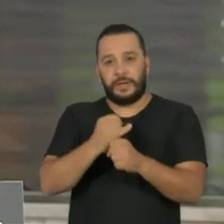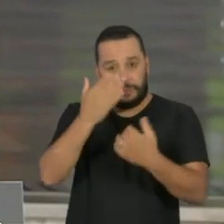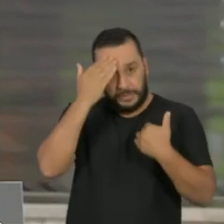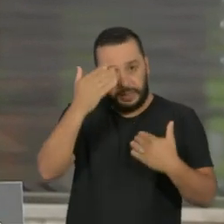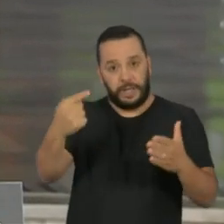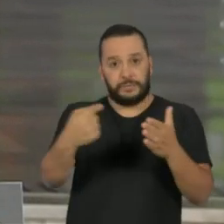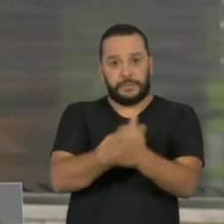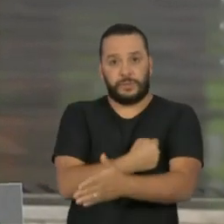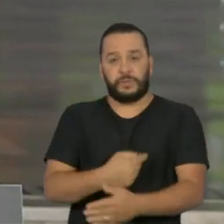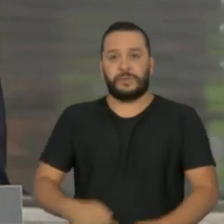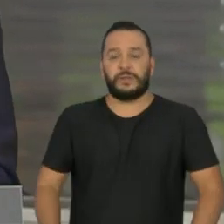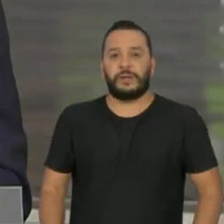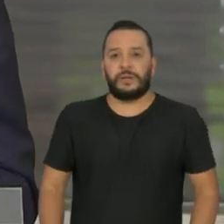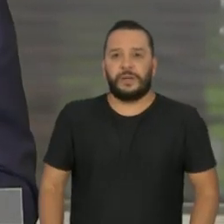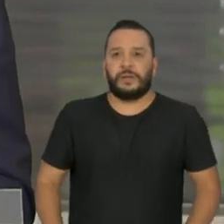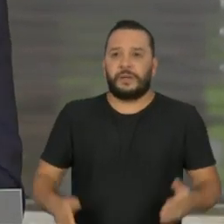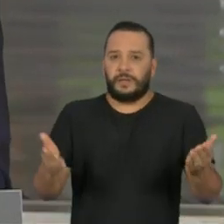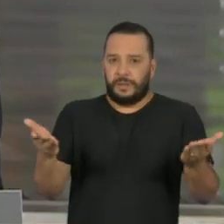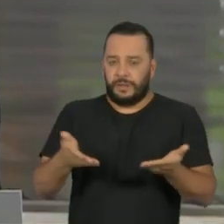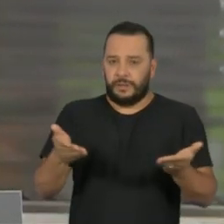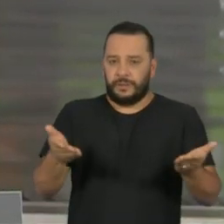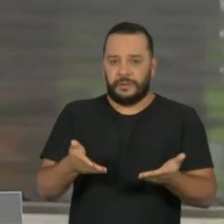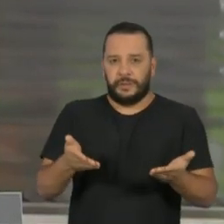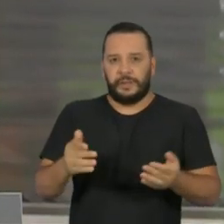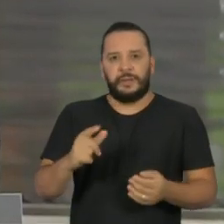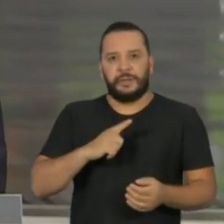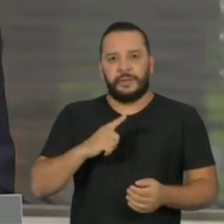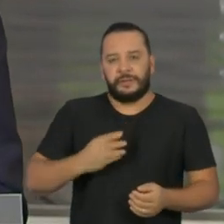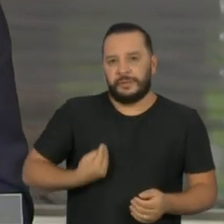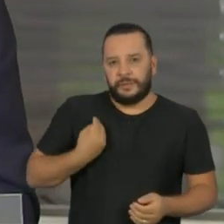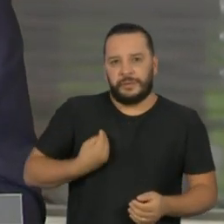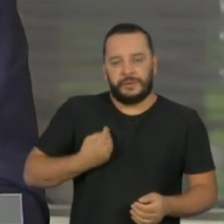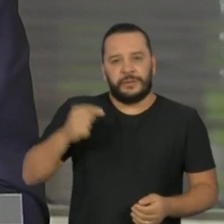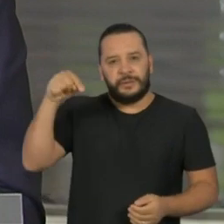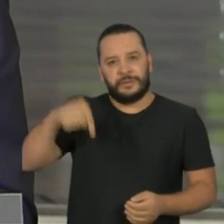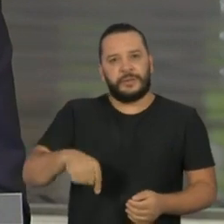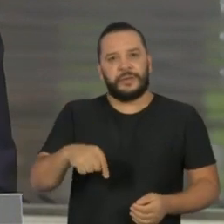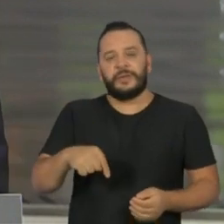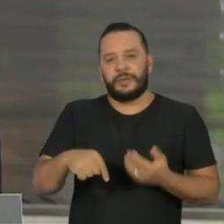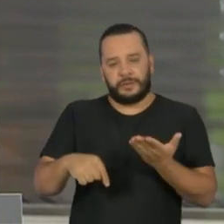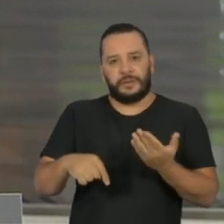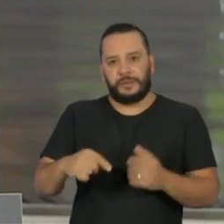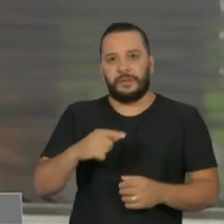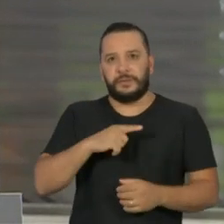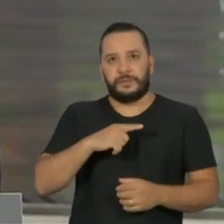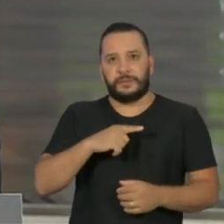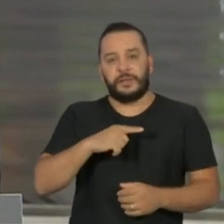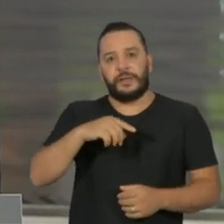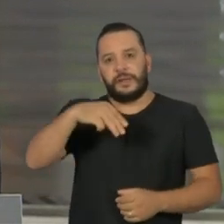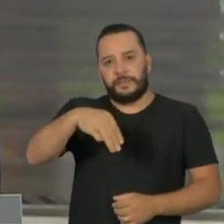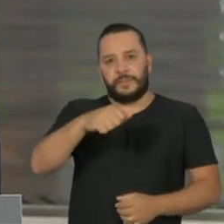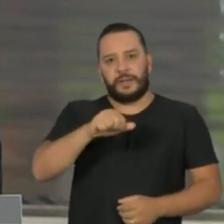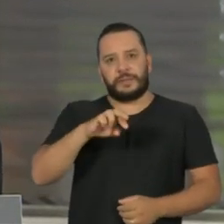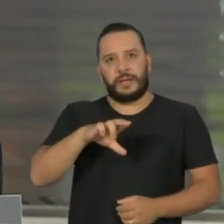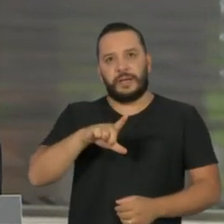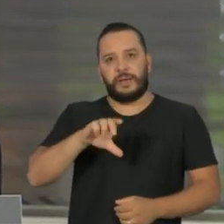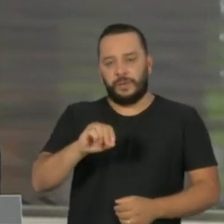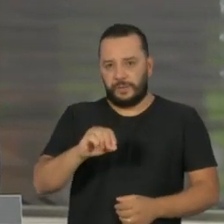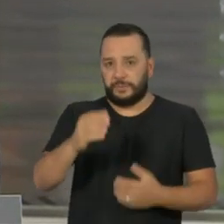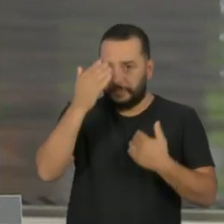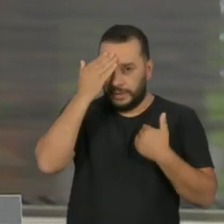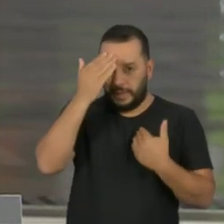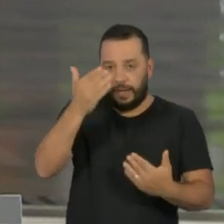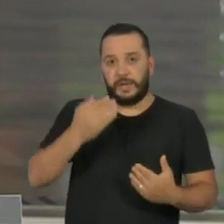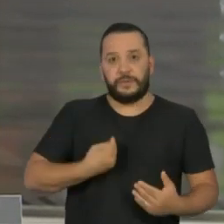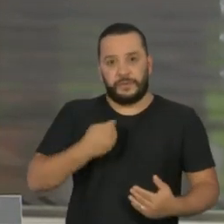pergunta. A próxima é de um veículo que está aqui presencialmente, é a CNN, com Marcela Raal. Marcela, obrigado pela sua